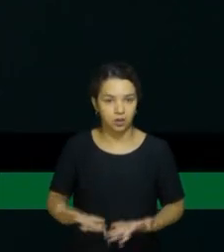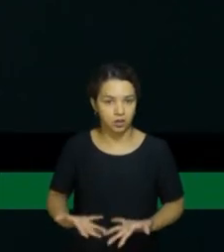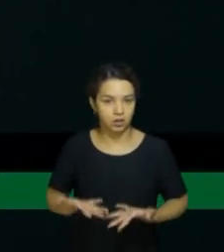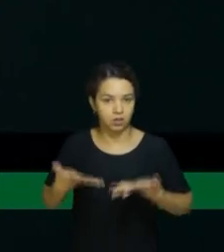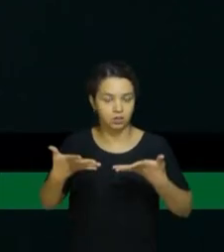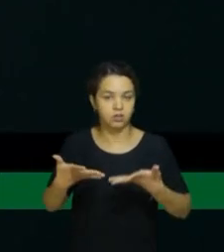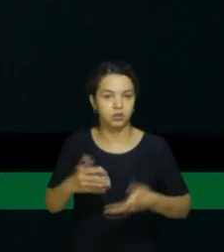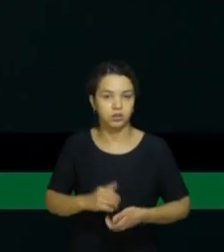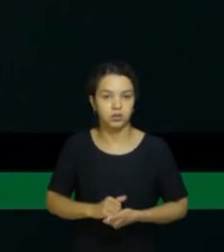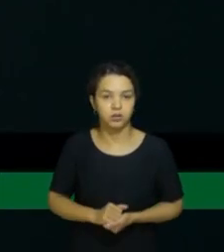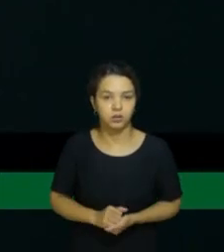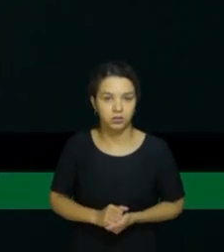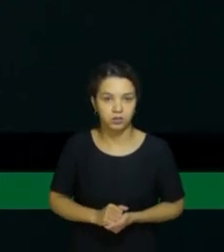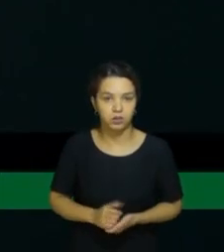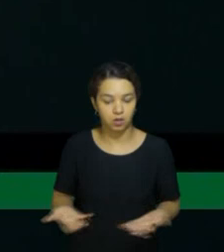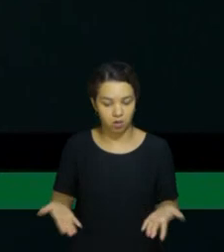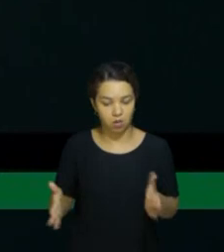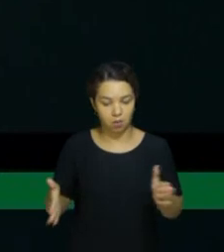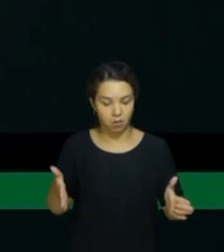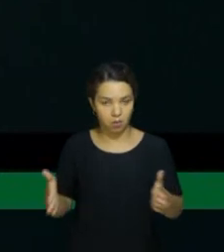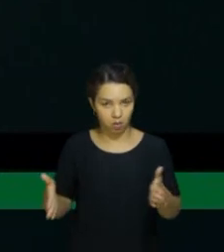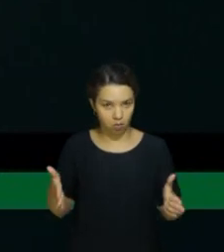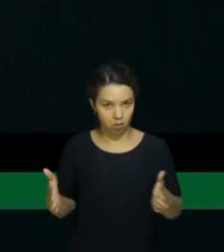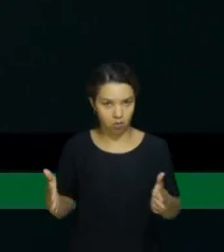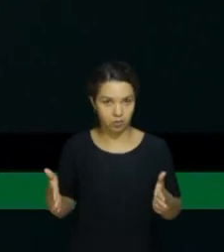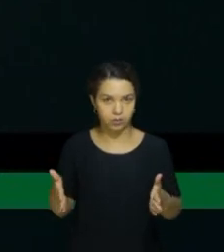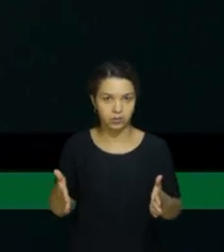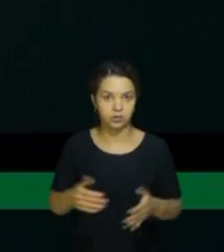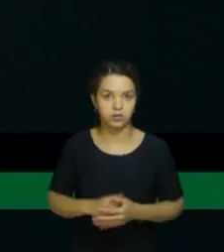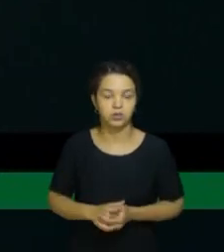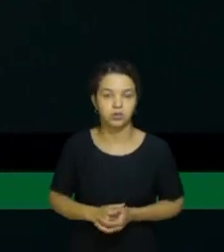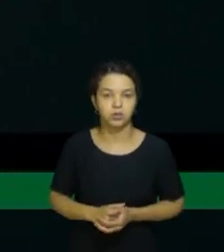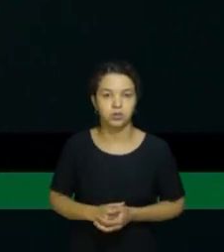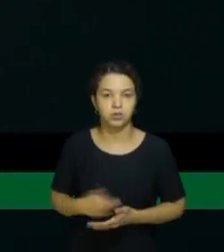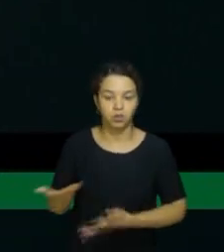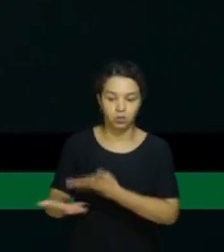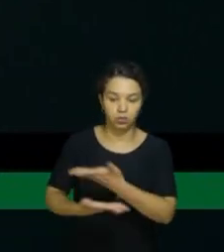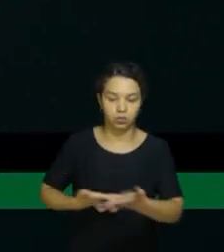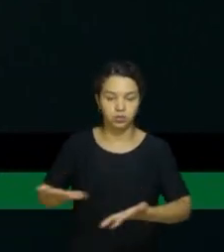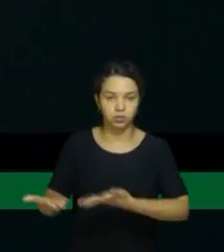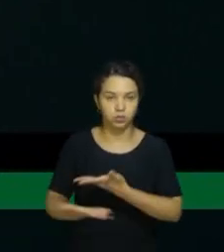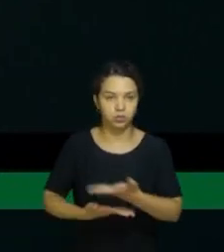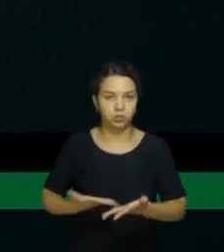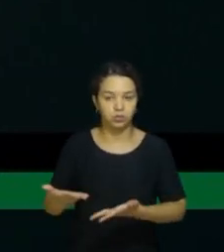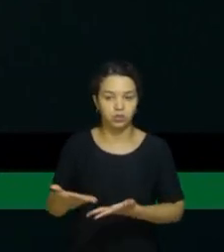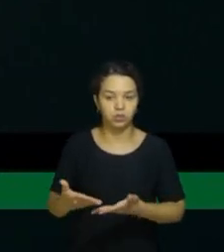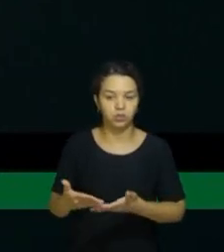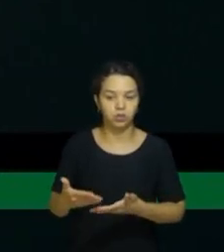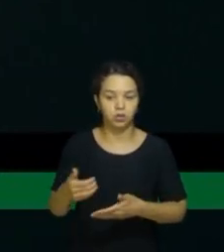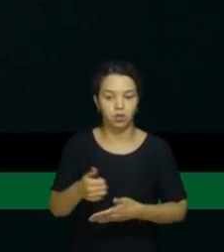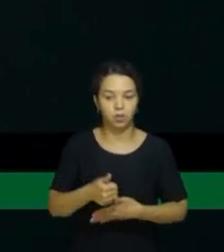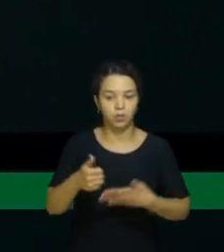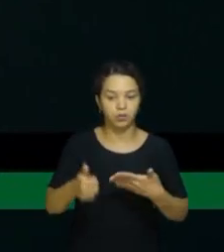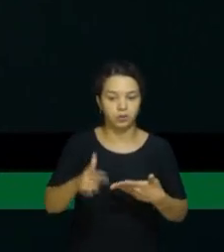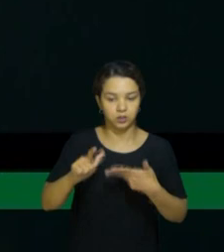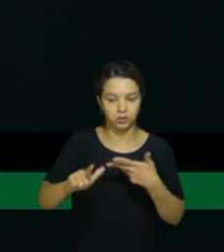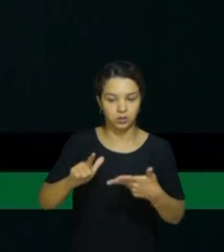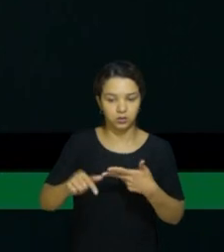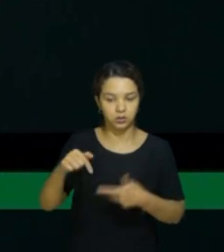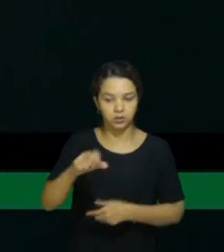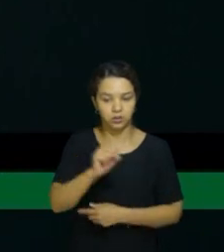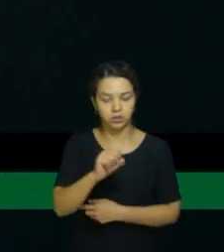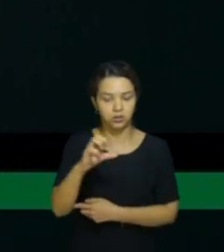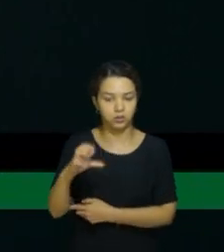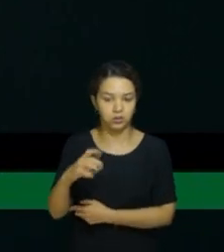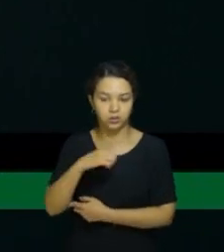enaltecer este momento de interação que o poder legislativo de Santa